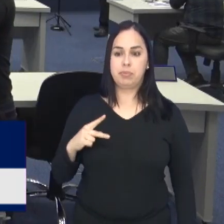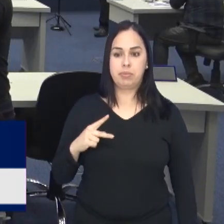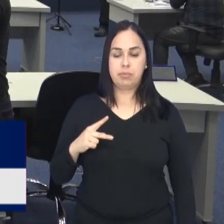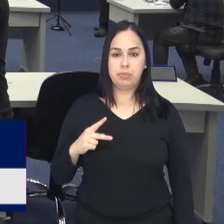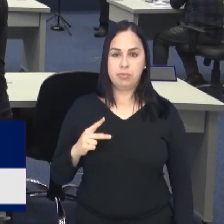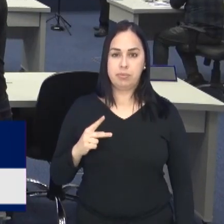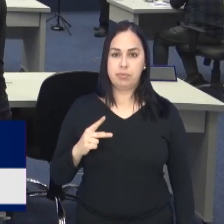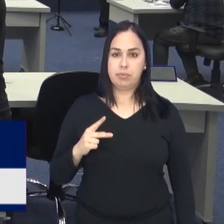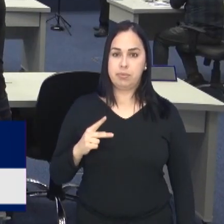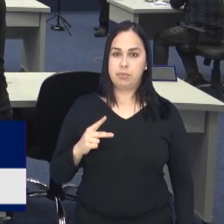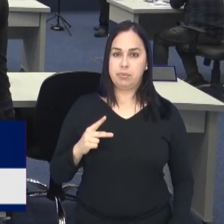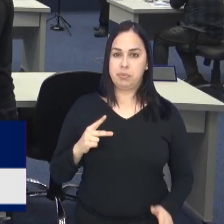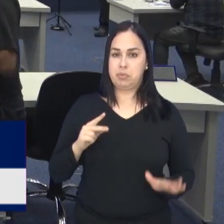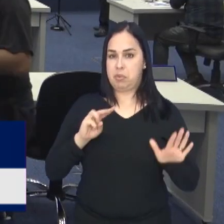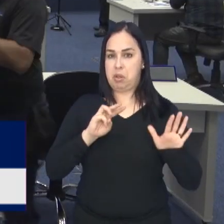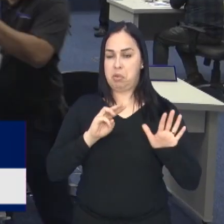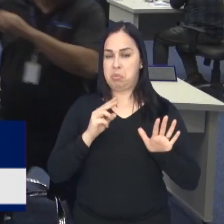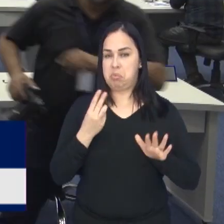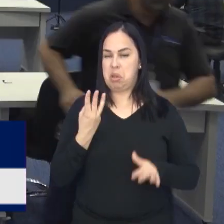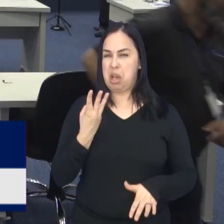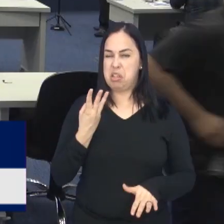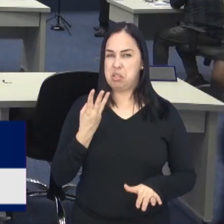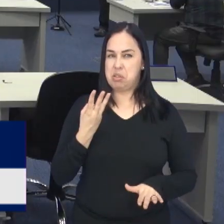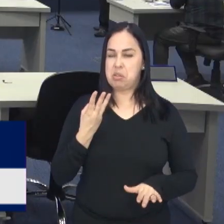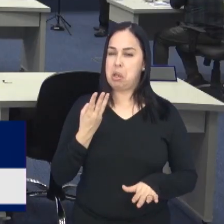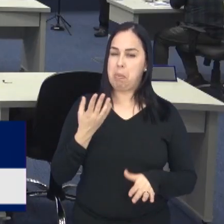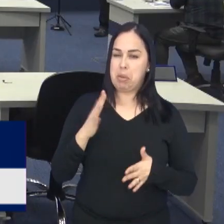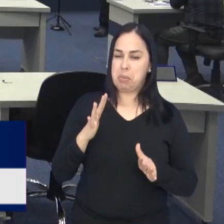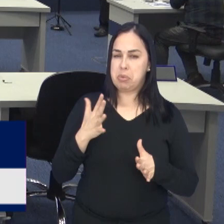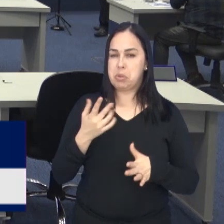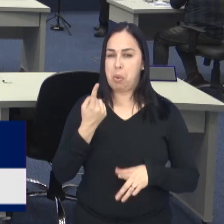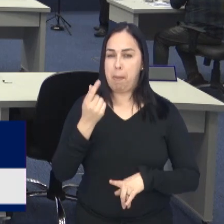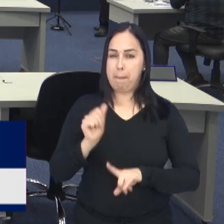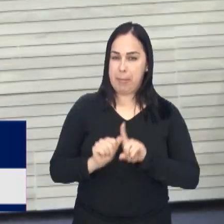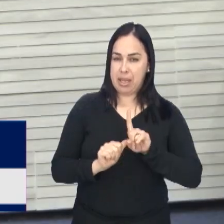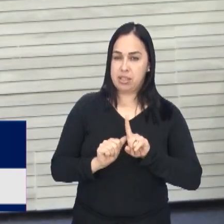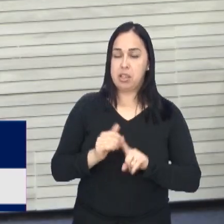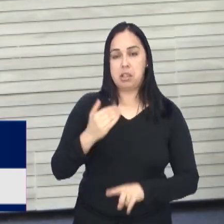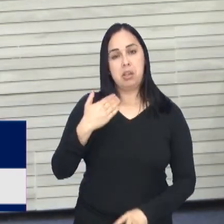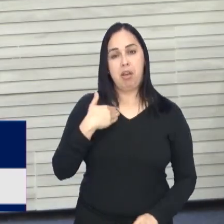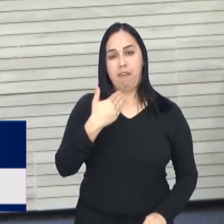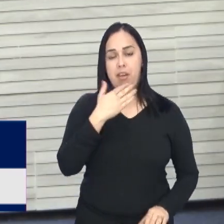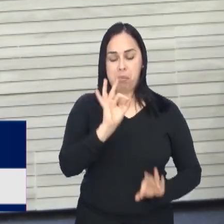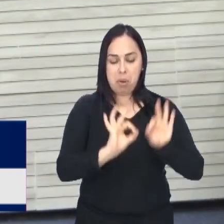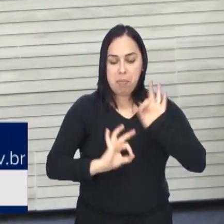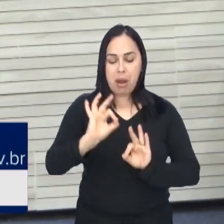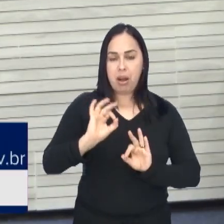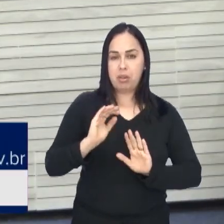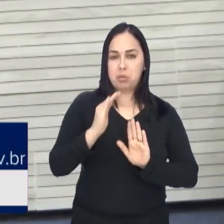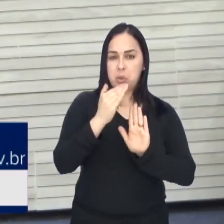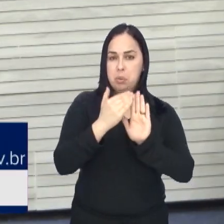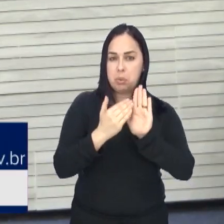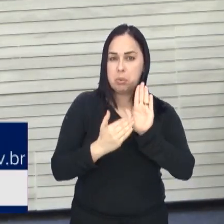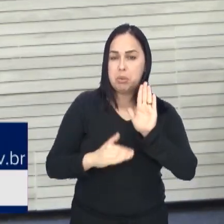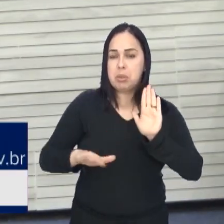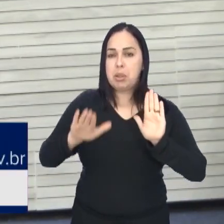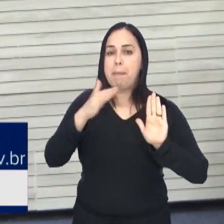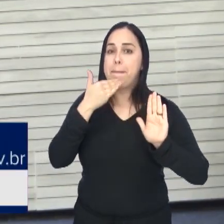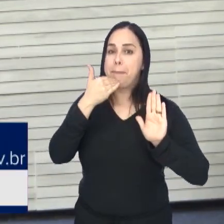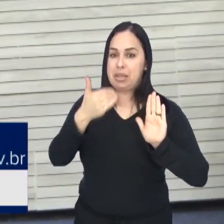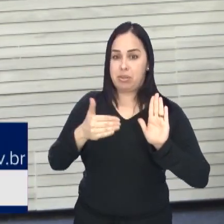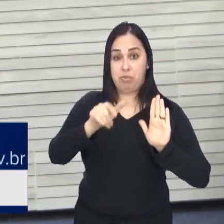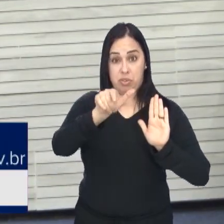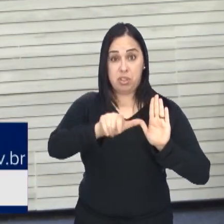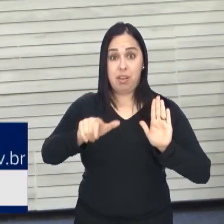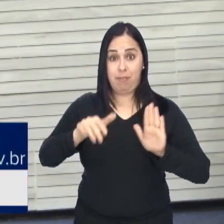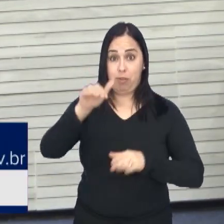cerca de umas 3 semanas ao mês, nós fizemos alguns requerimentos nessa casa e até o senhor votou